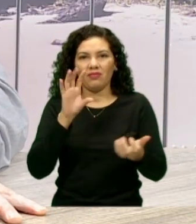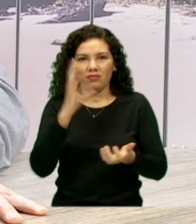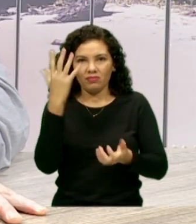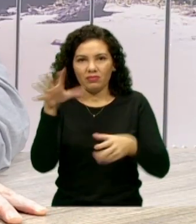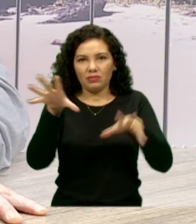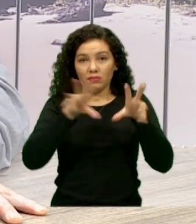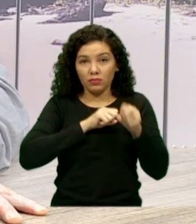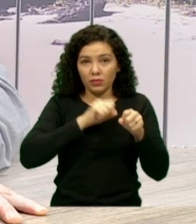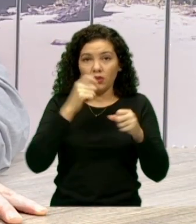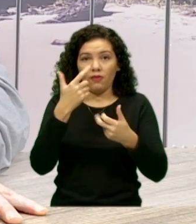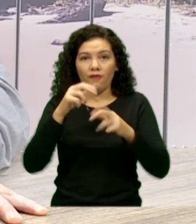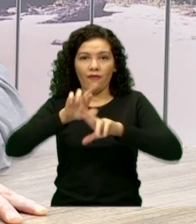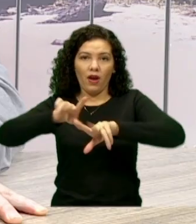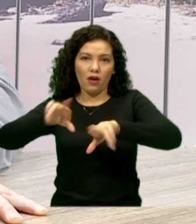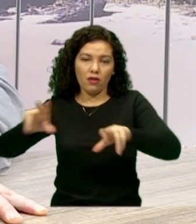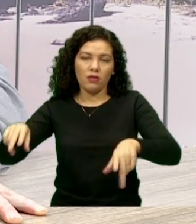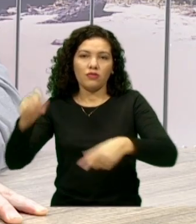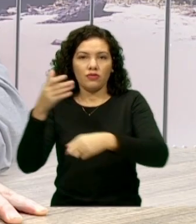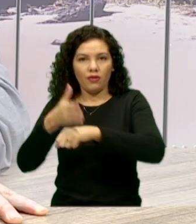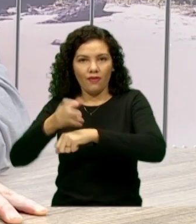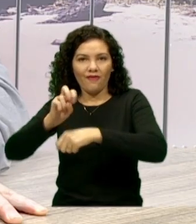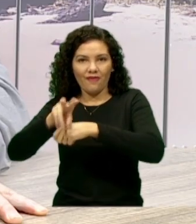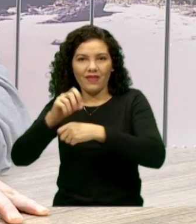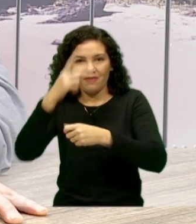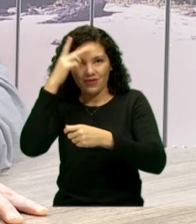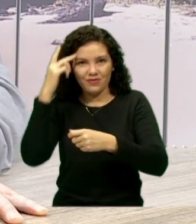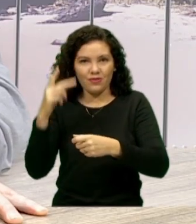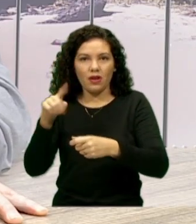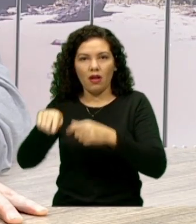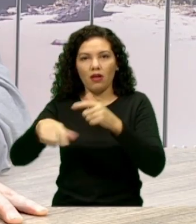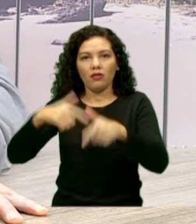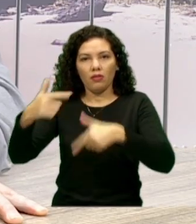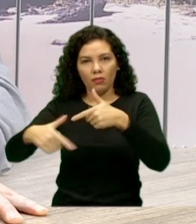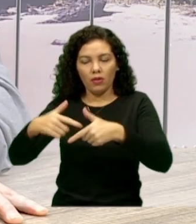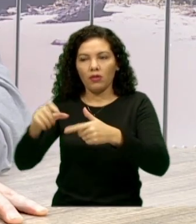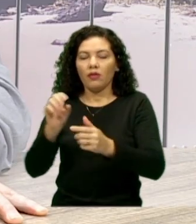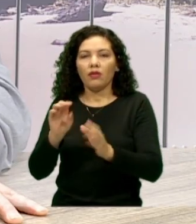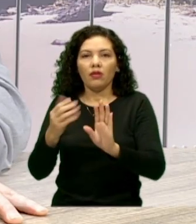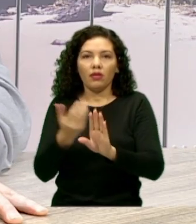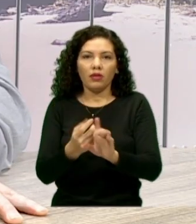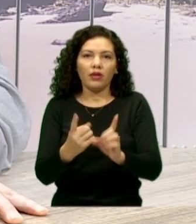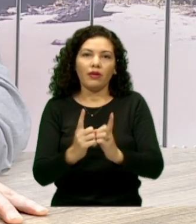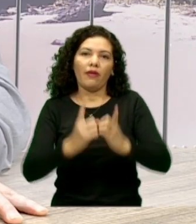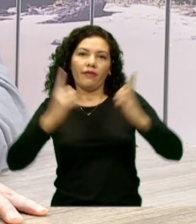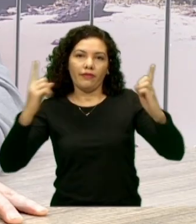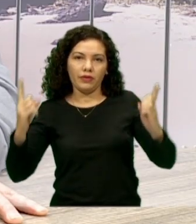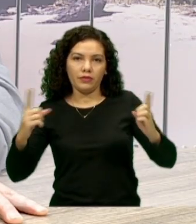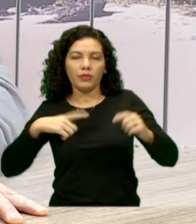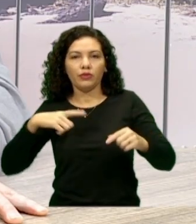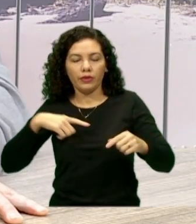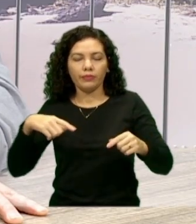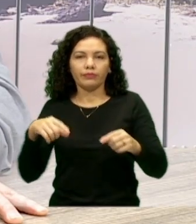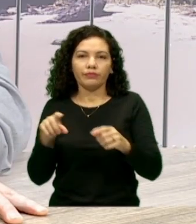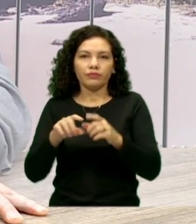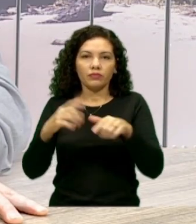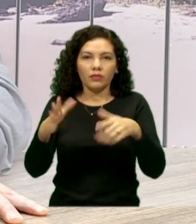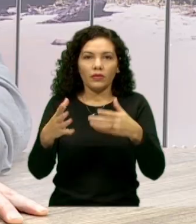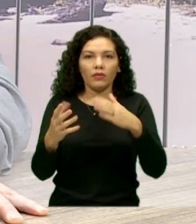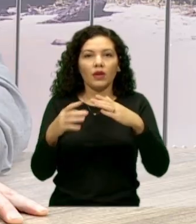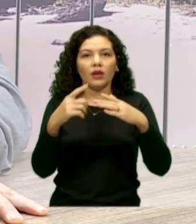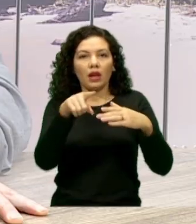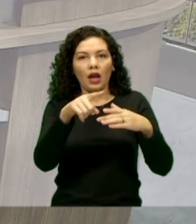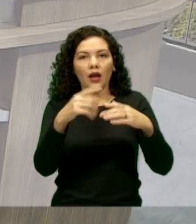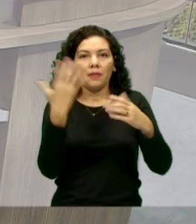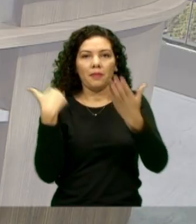afastados, e o governo propôs, na época, a chamar uma empresa para fornecer mão de